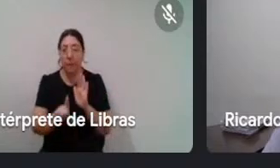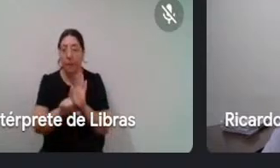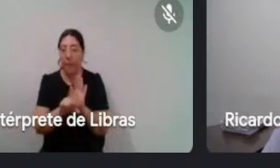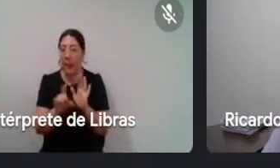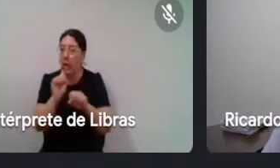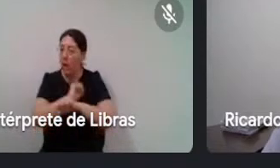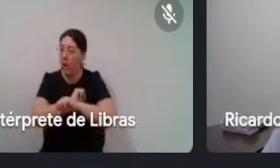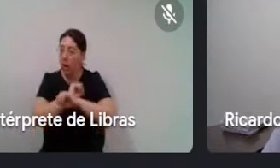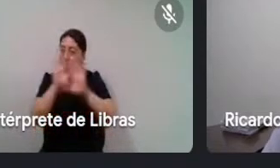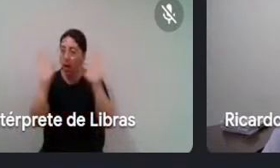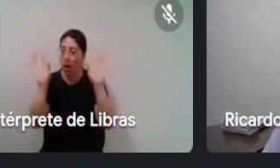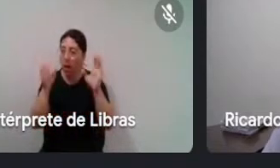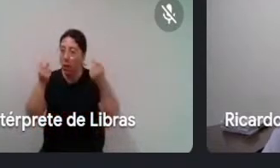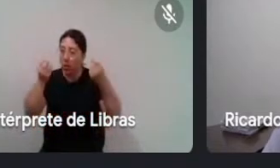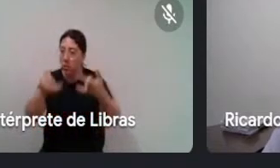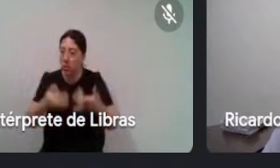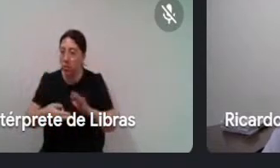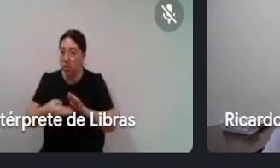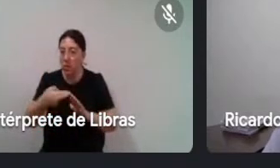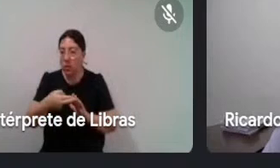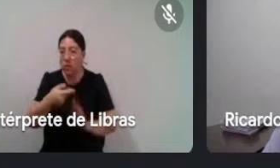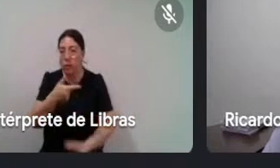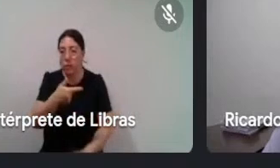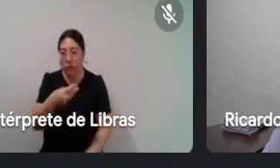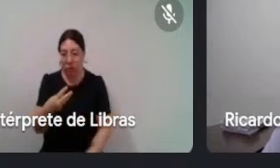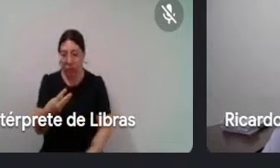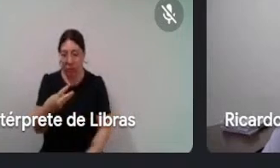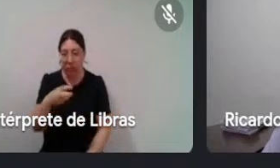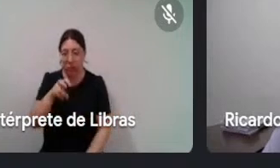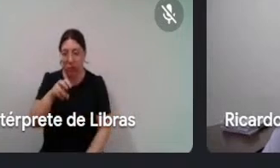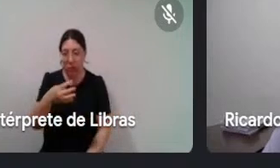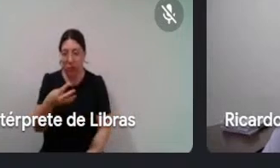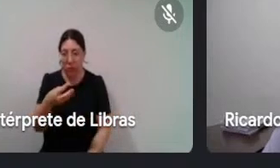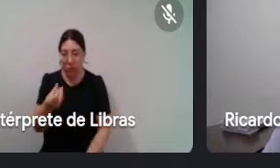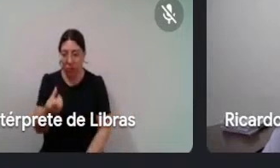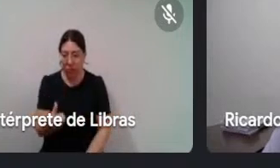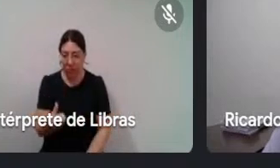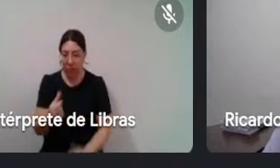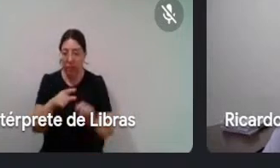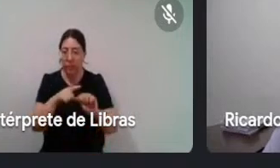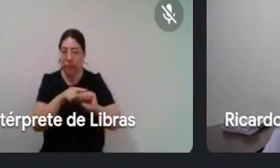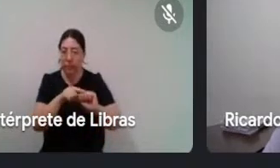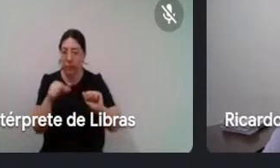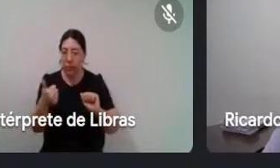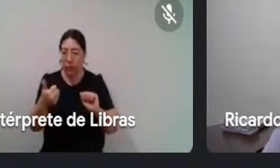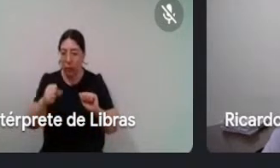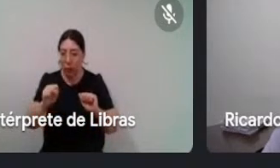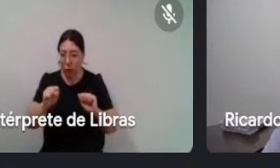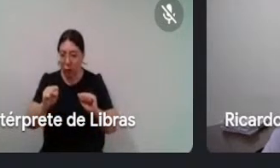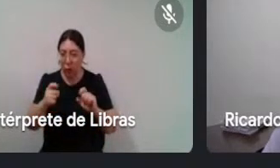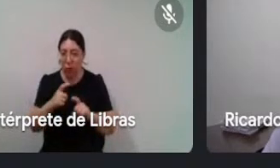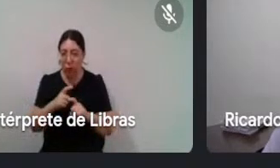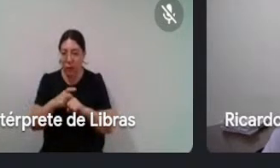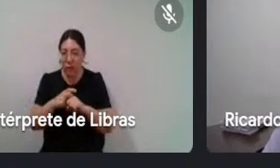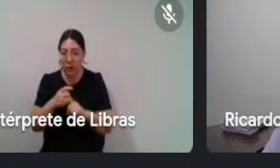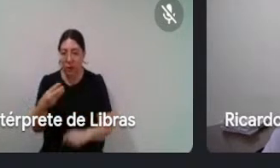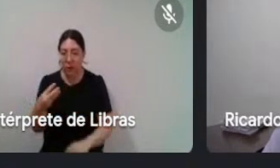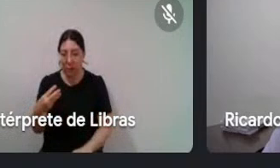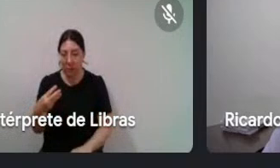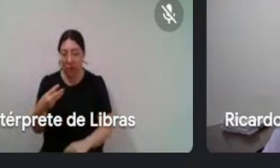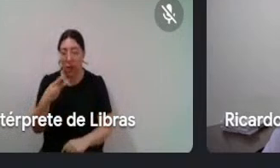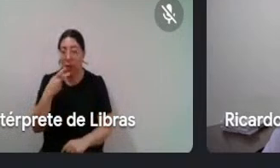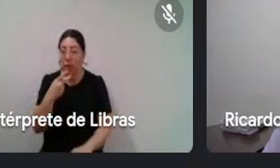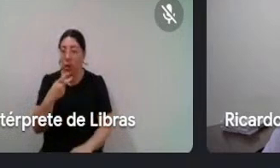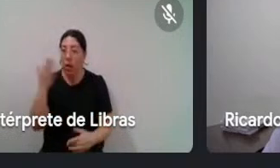na resolução 23.546, no artigo 18, inciso 3º, que diz: a comprovação dos gastos